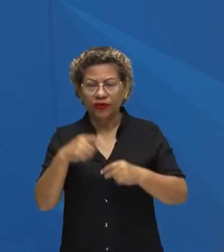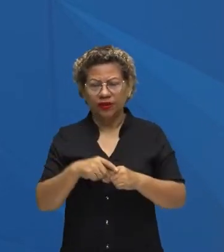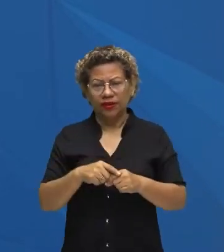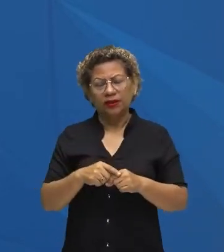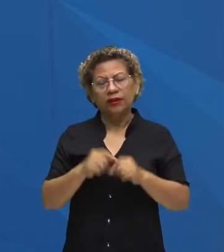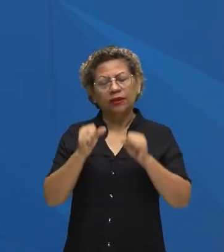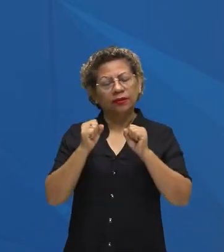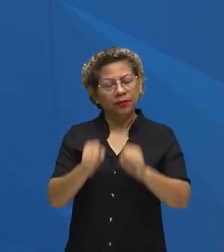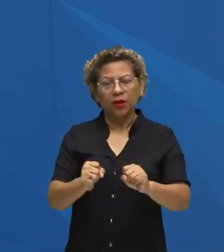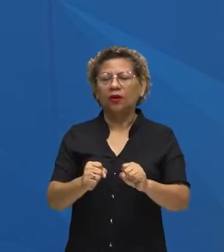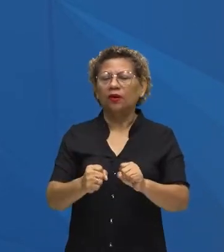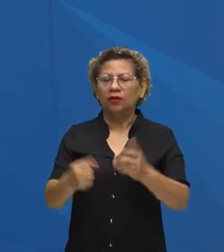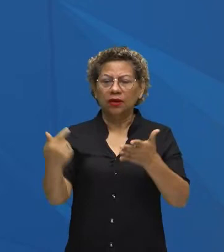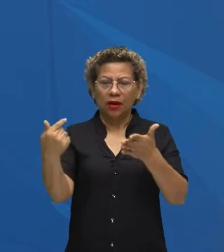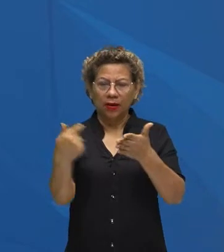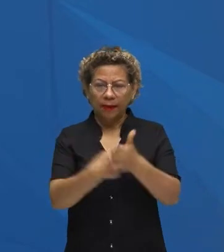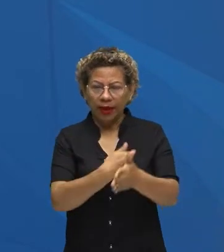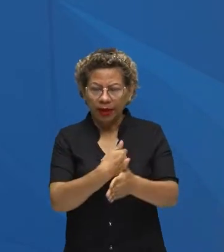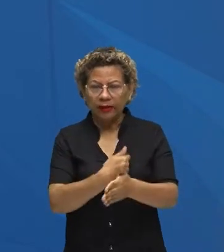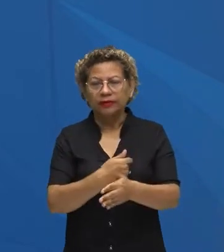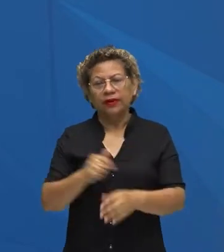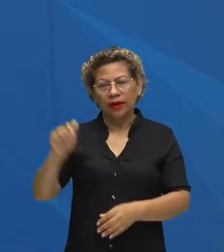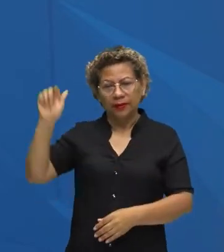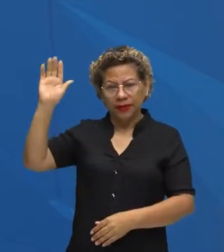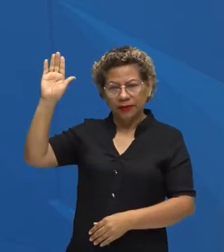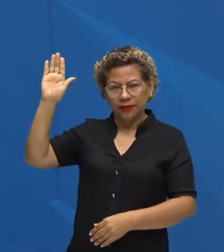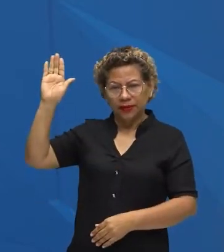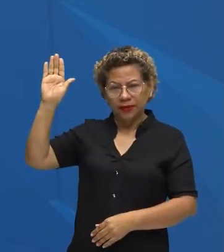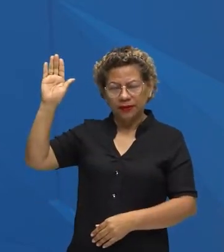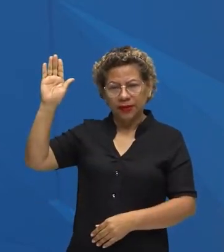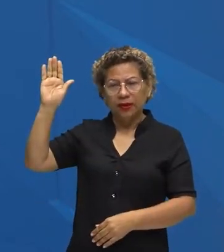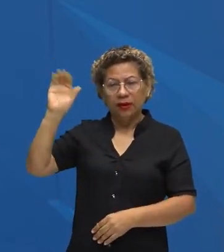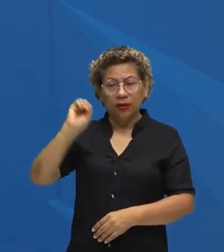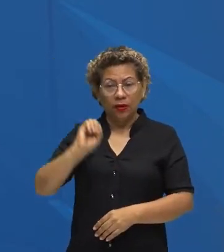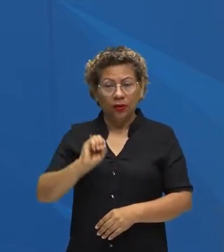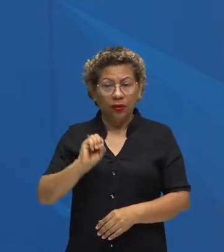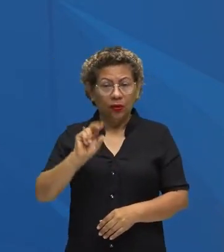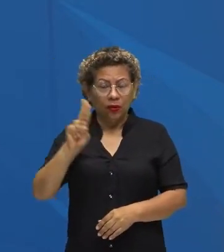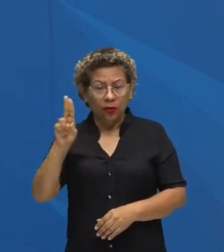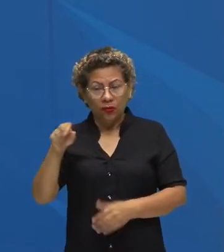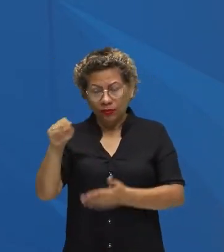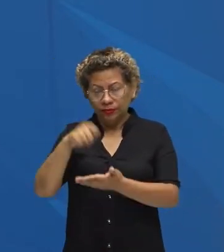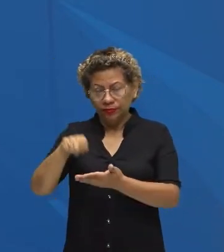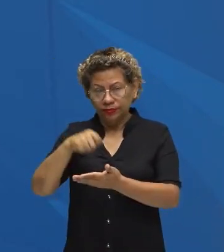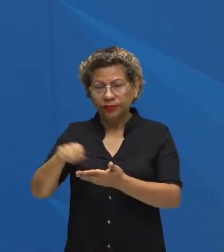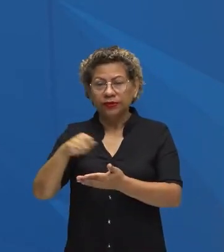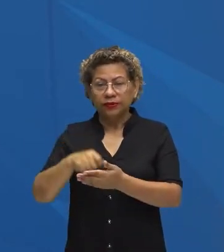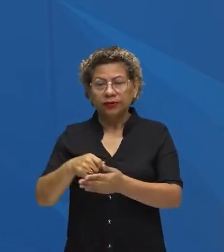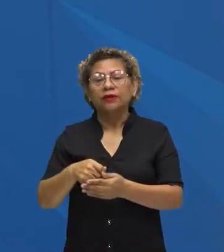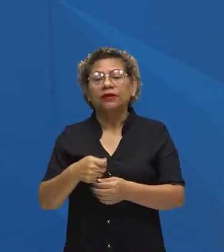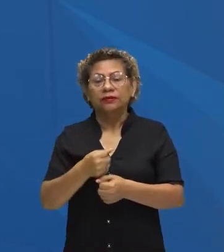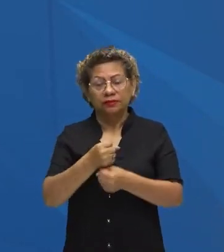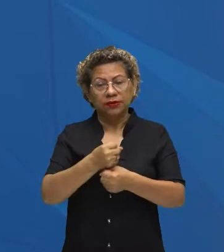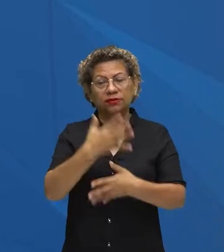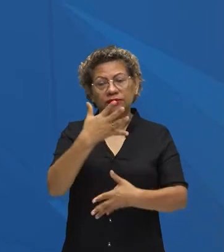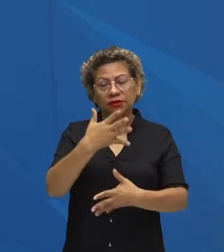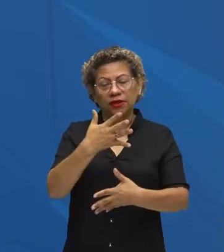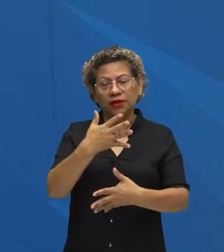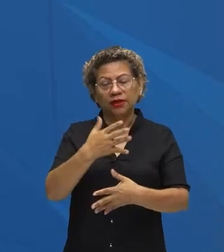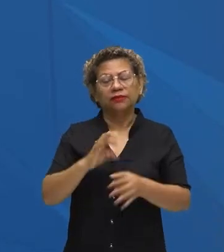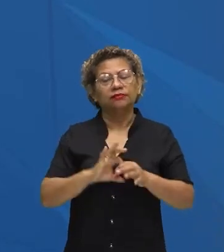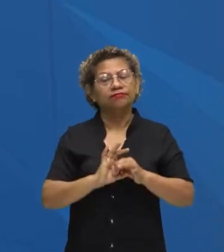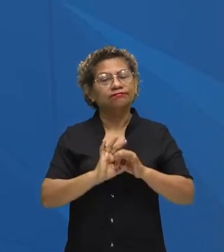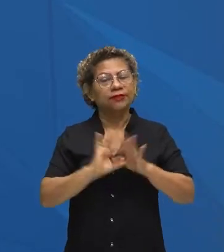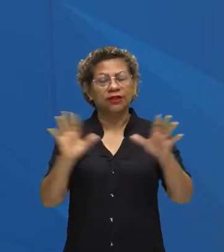dúvida, pergunta, levanta a mãozinha aí, né? Escreve no nosso chat e fique aí à vontade para